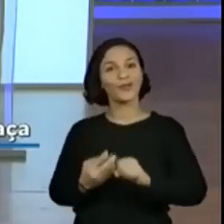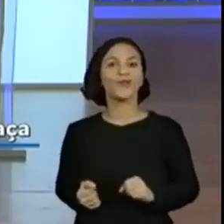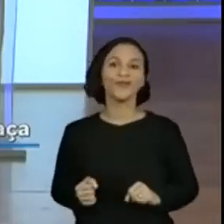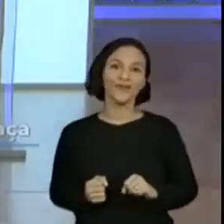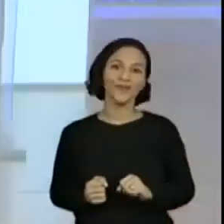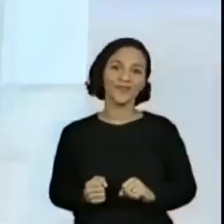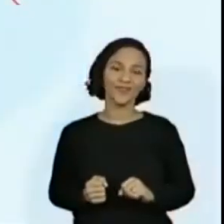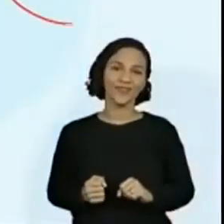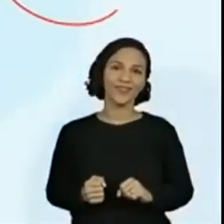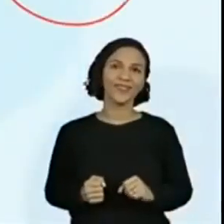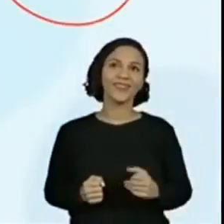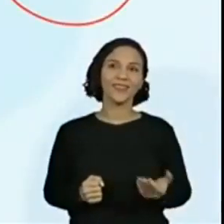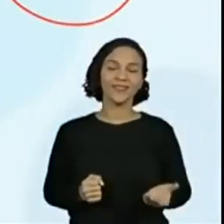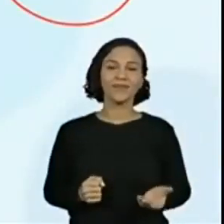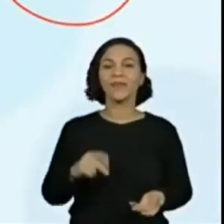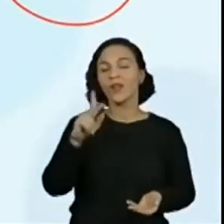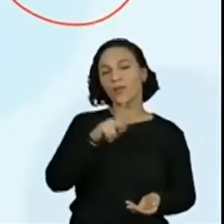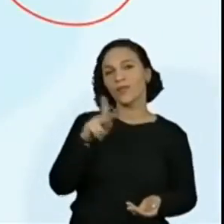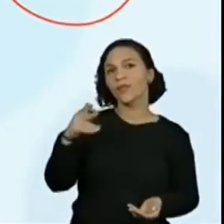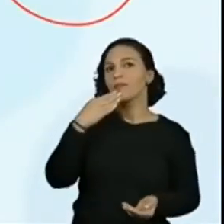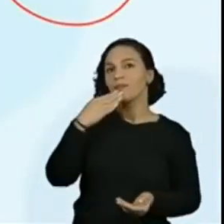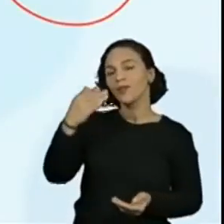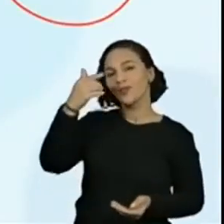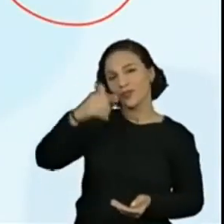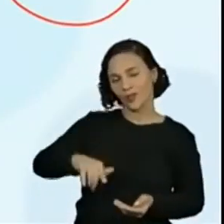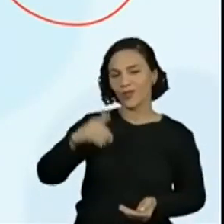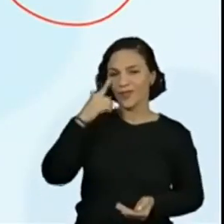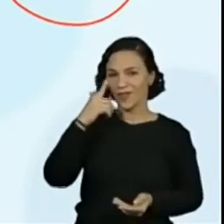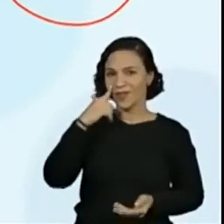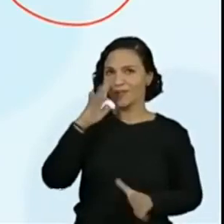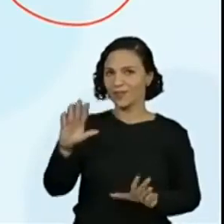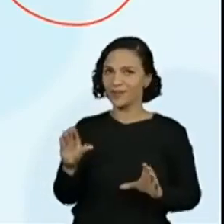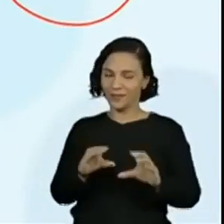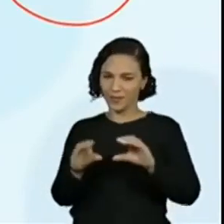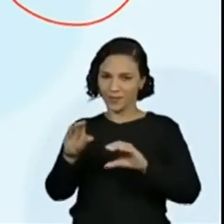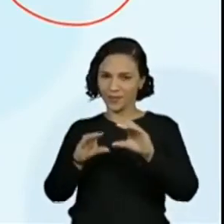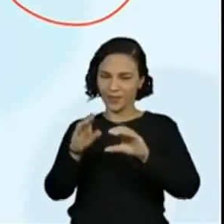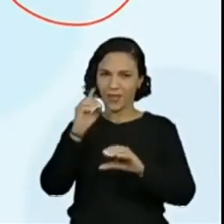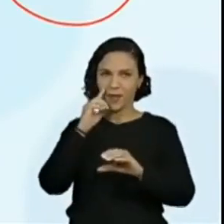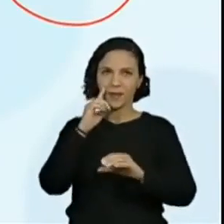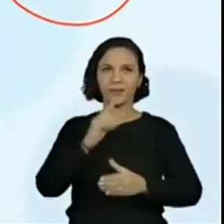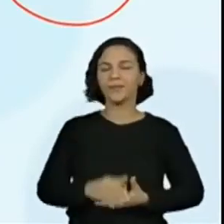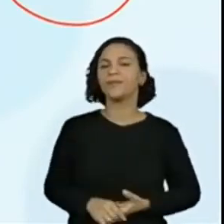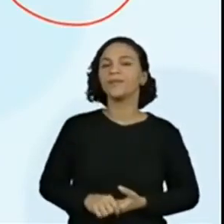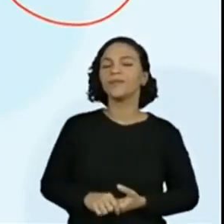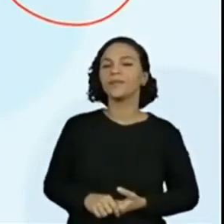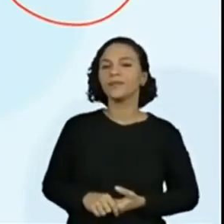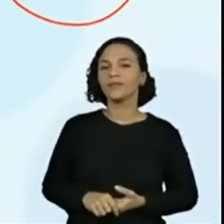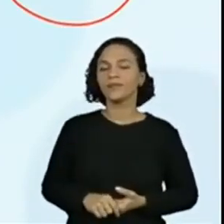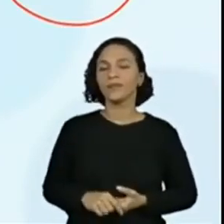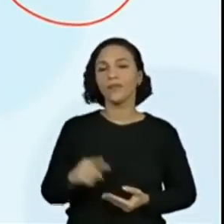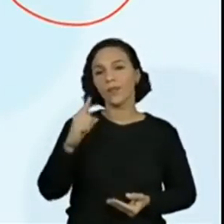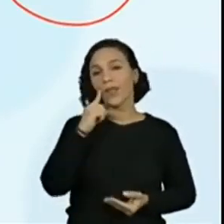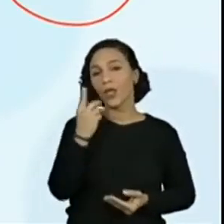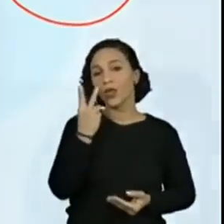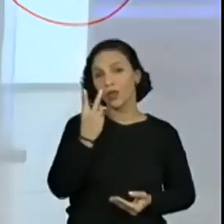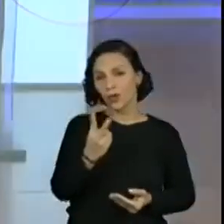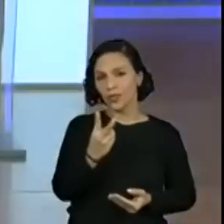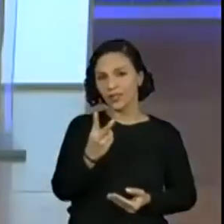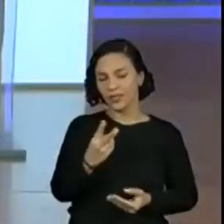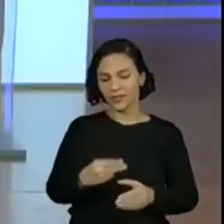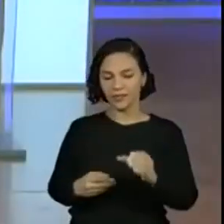Ó, a professora pediu para montar de novo aqui, ó. Vou montar aí. Isso. Você põe aqui, ó, 2 na diagonal assim,